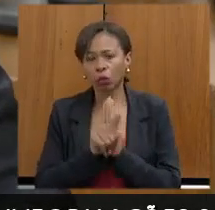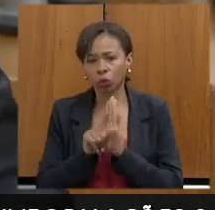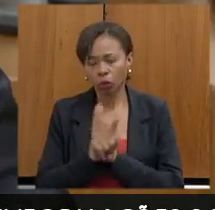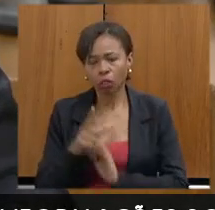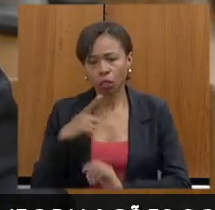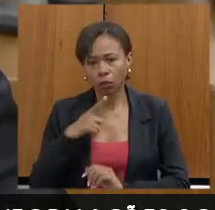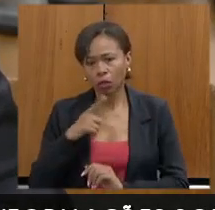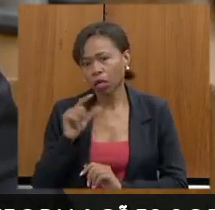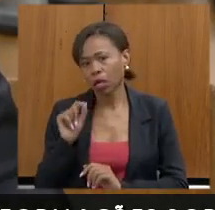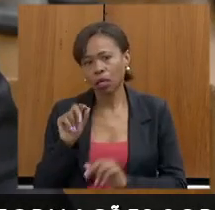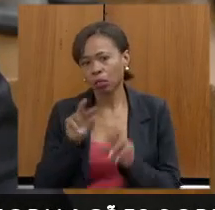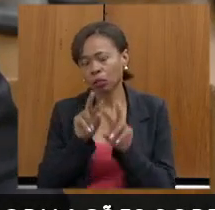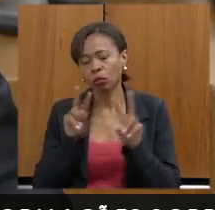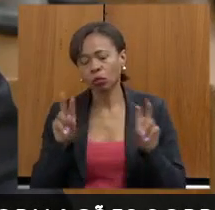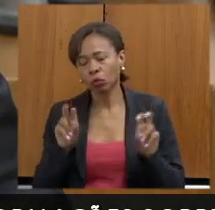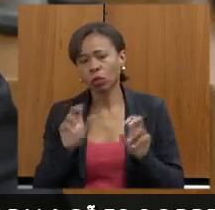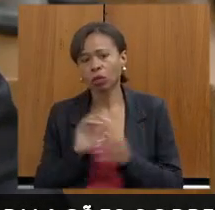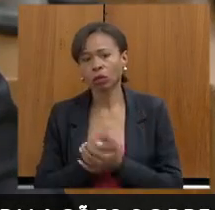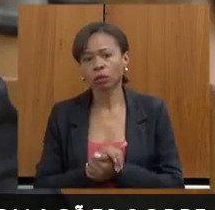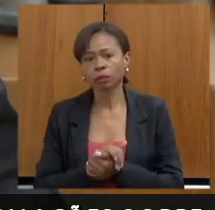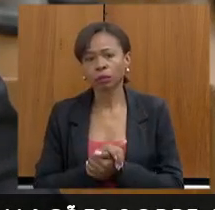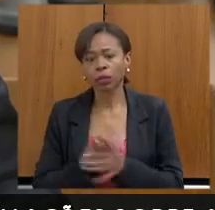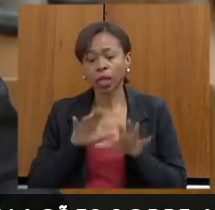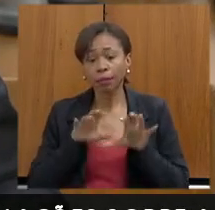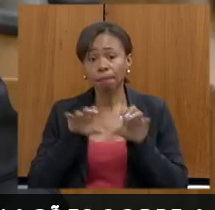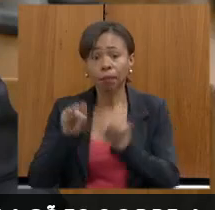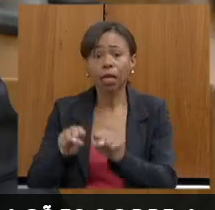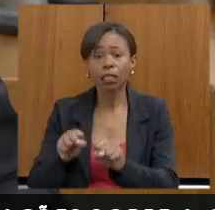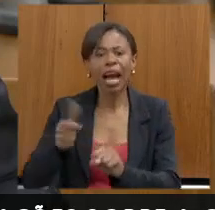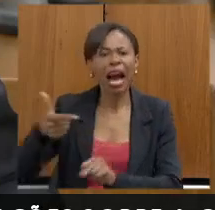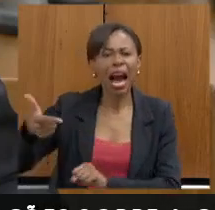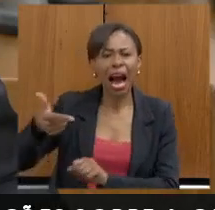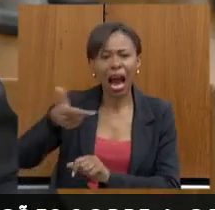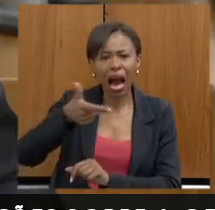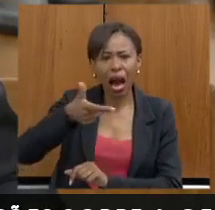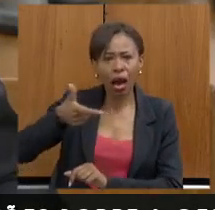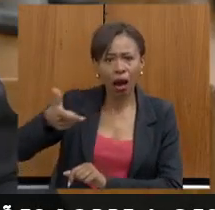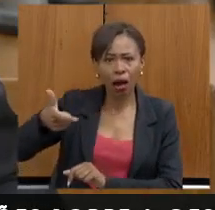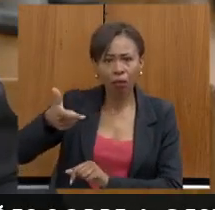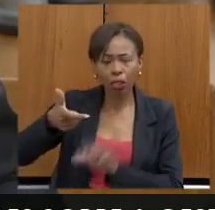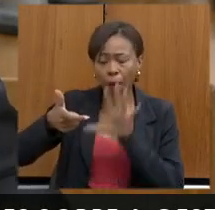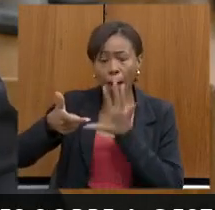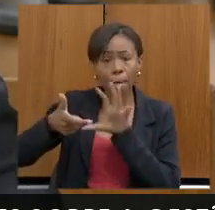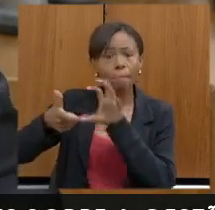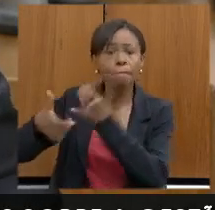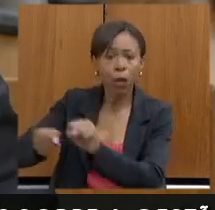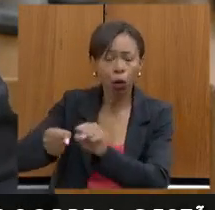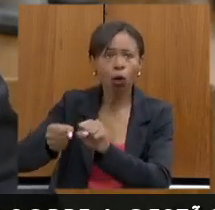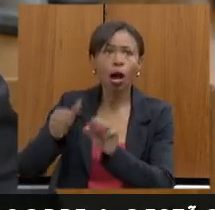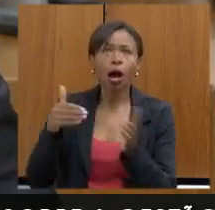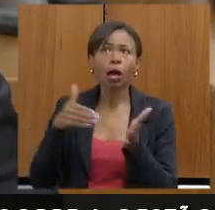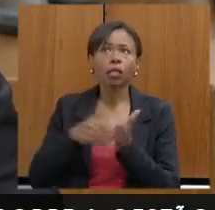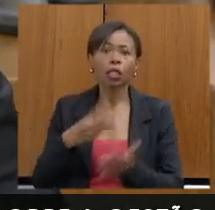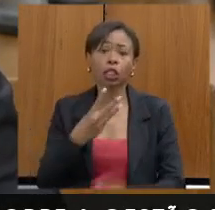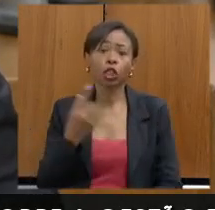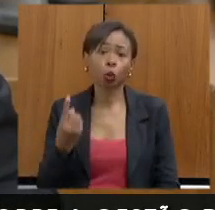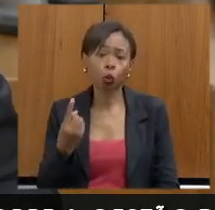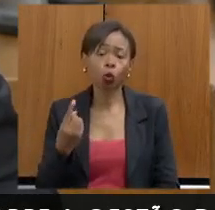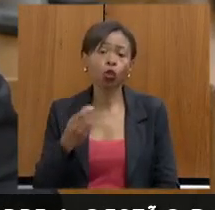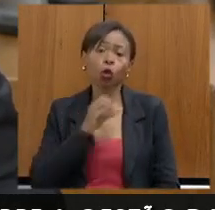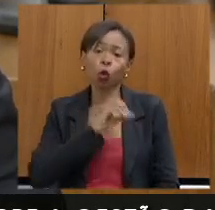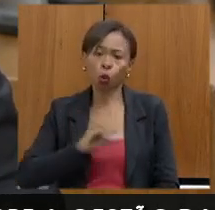é mai o pedido do das apreensões das armas de fogo que a gente viu que até 31 do dez de 2021